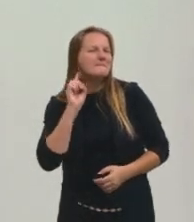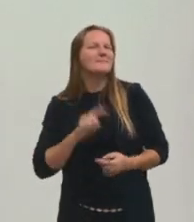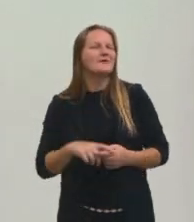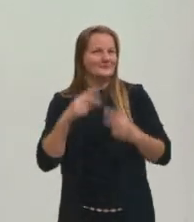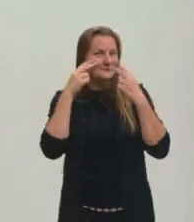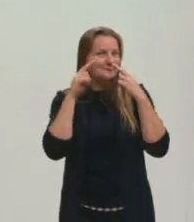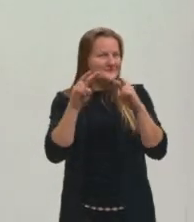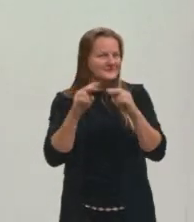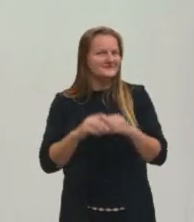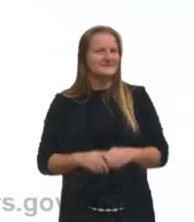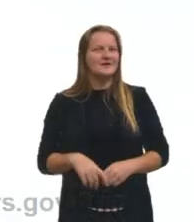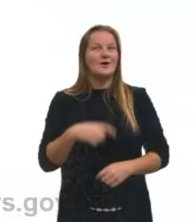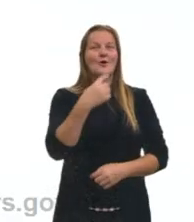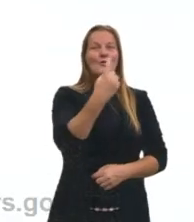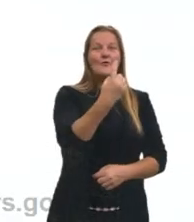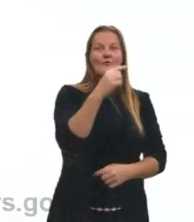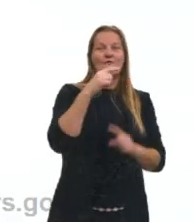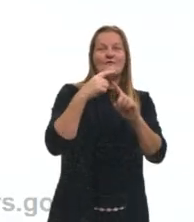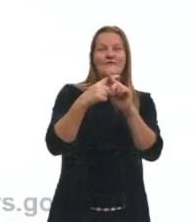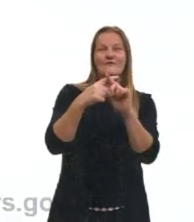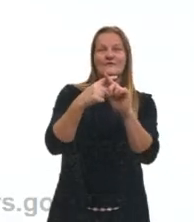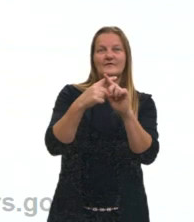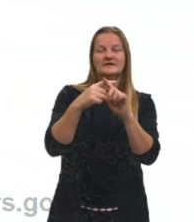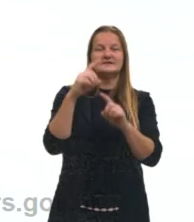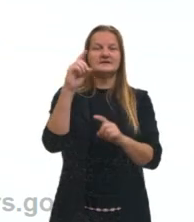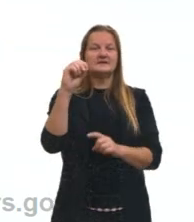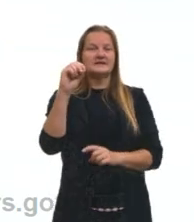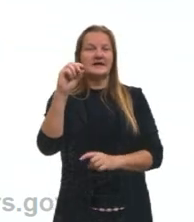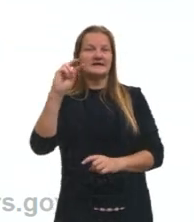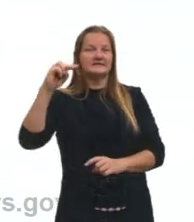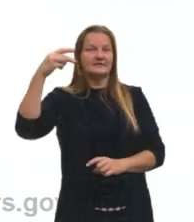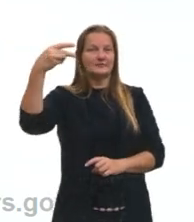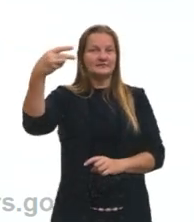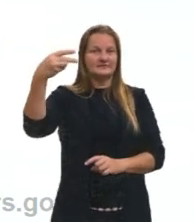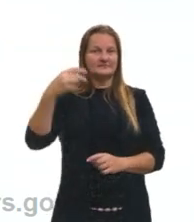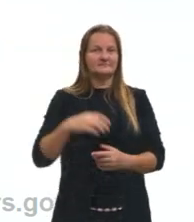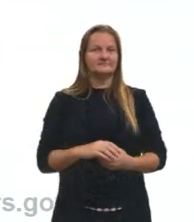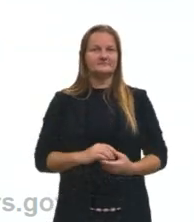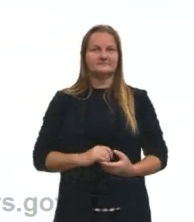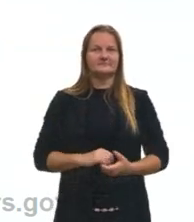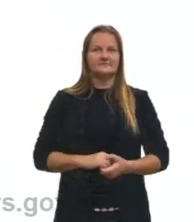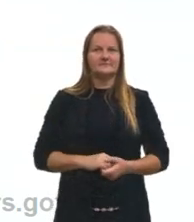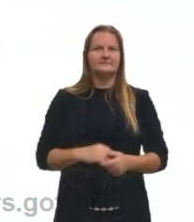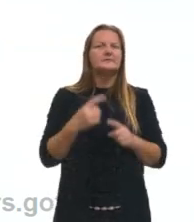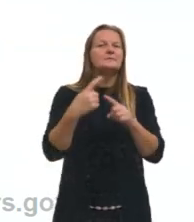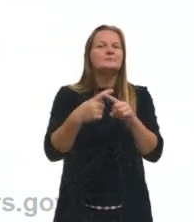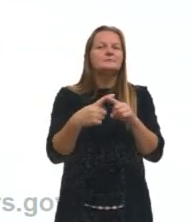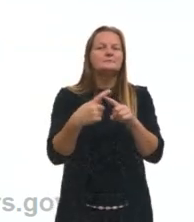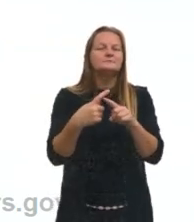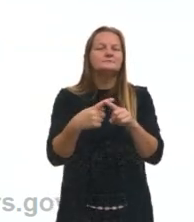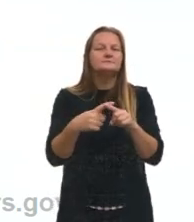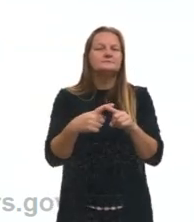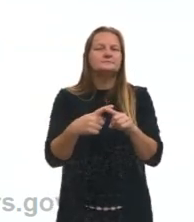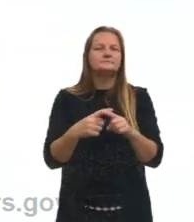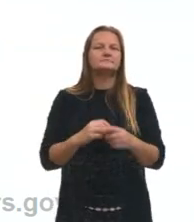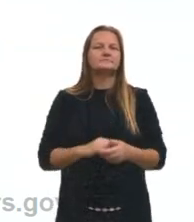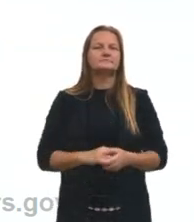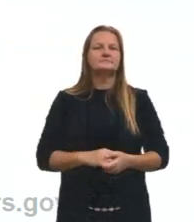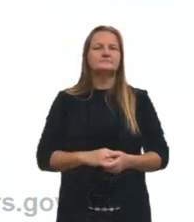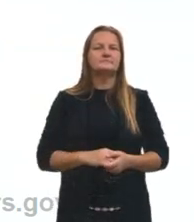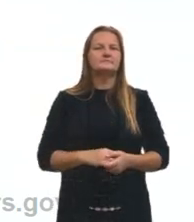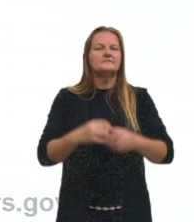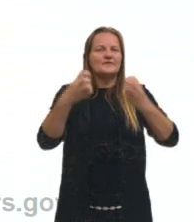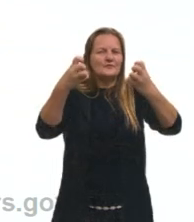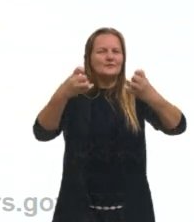eu coloquei um vezes 10 elevado ao quadrado tá porque depois a gente vai entender por que que eu coloquei